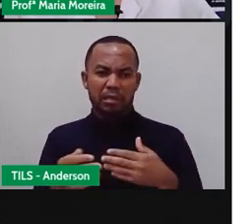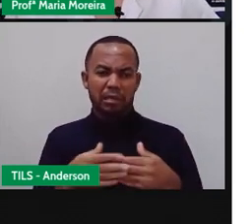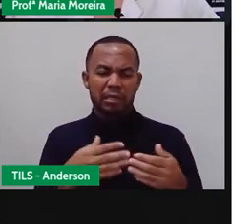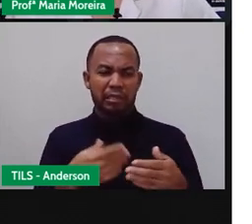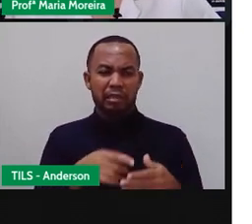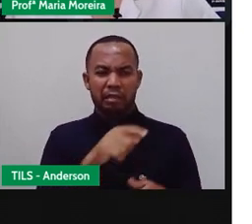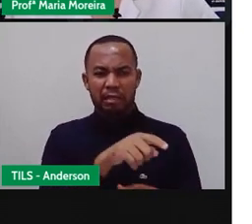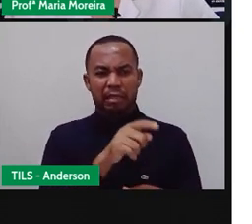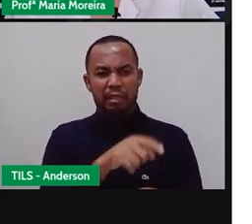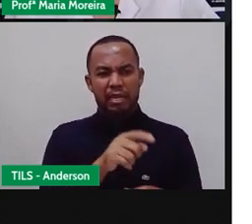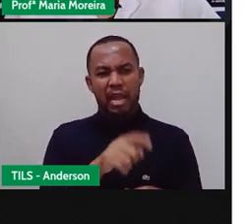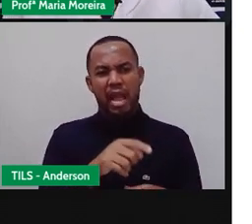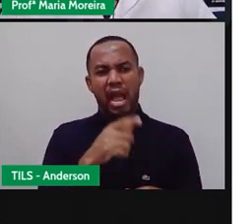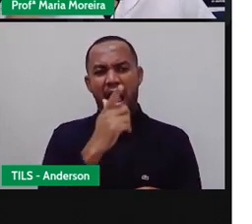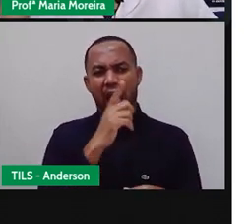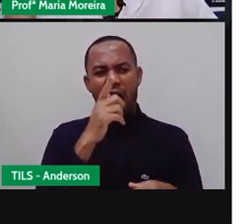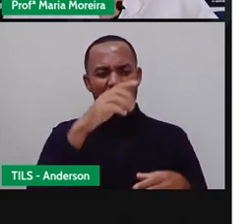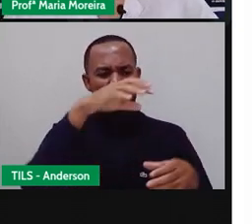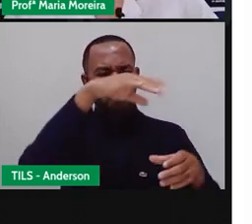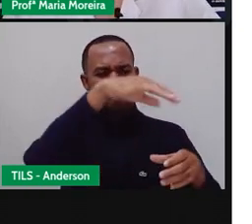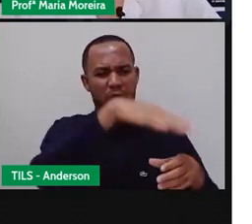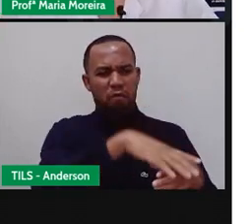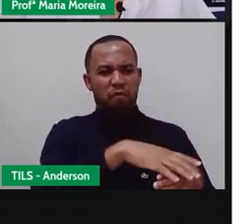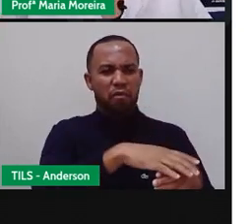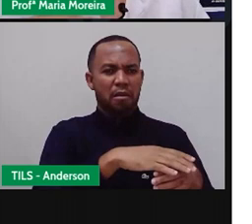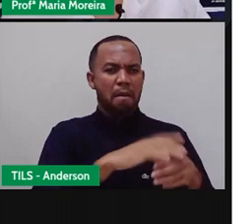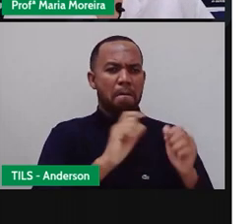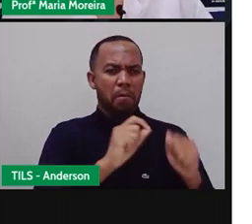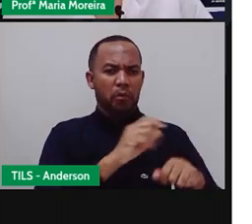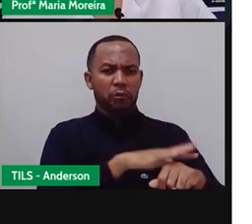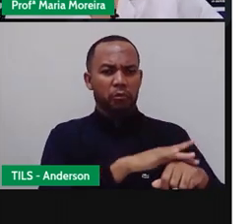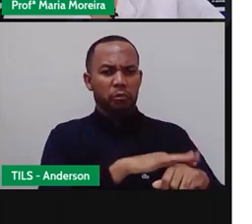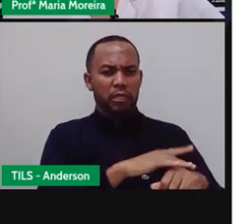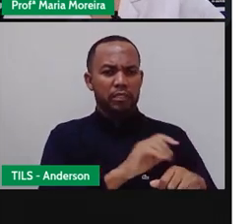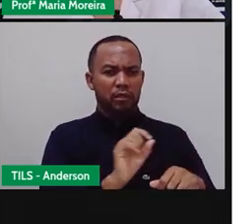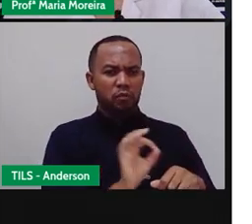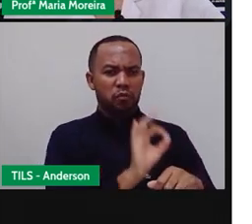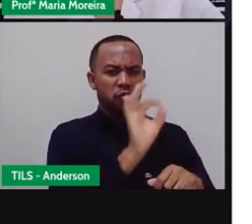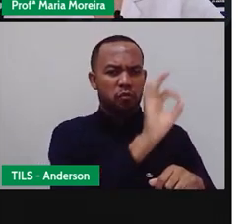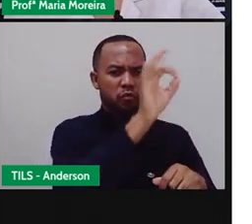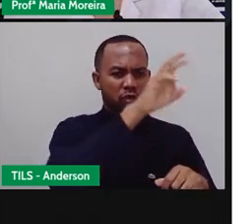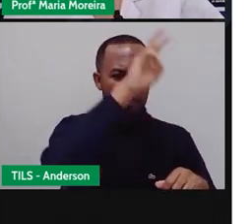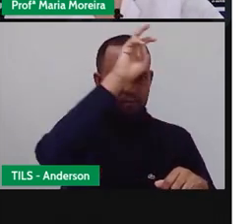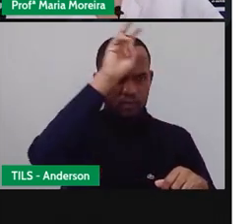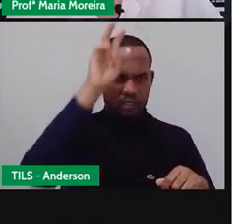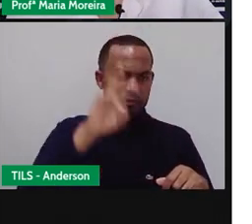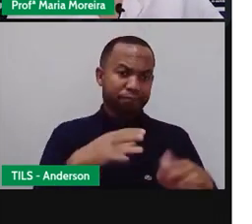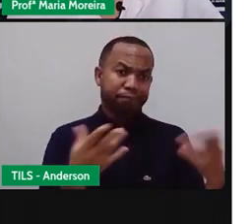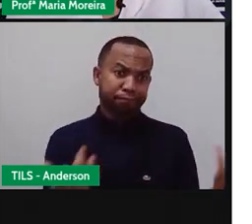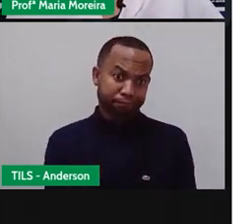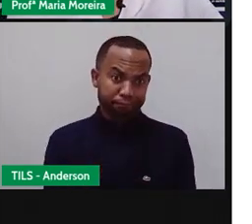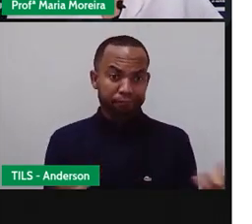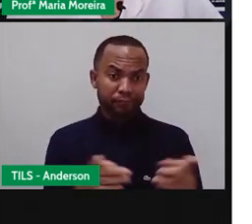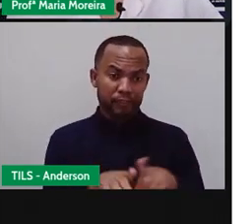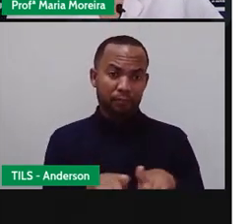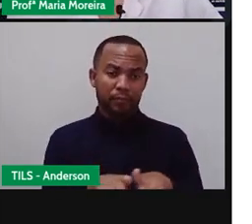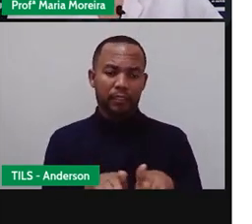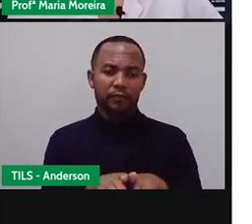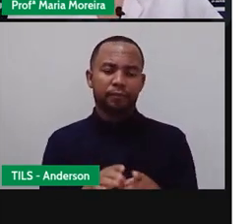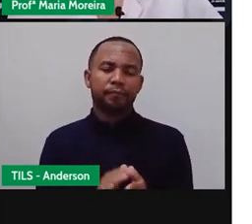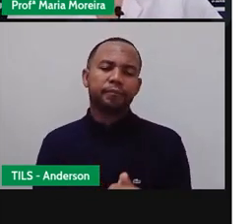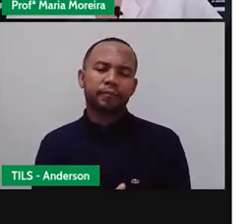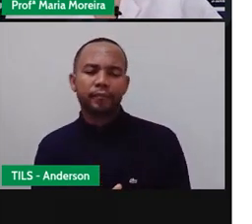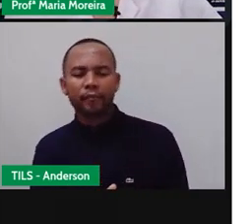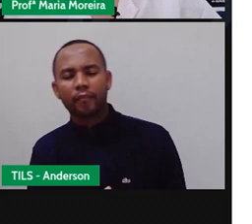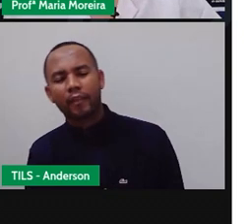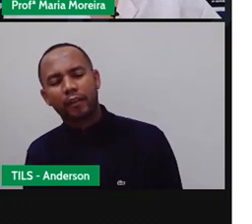ser um criador aí do mosquito da dengue a gente vai ter mais um problema fala toda essa panelinha que a gente está vivendo agora bom e a